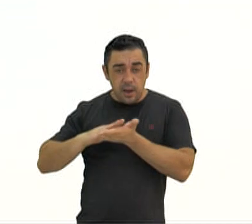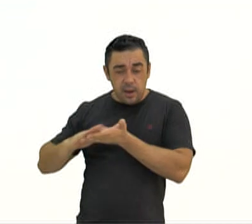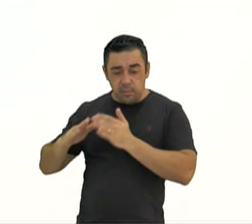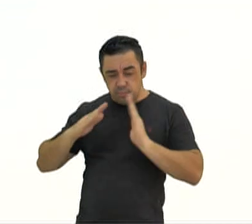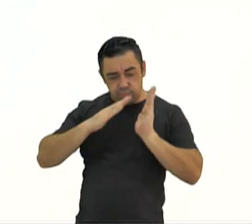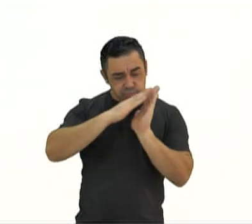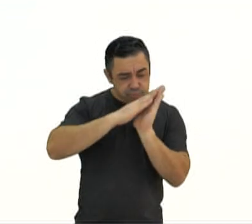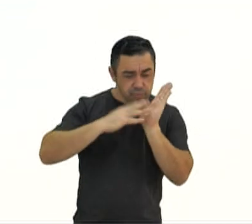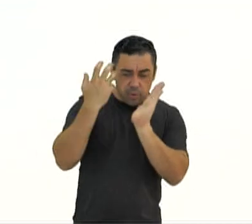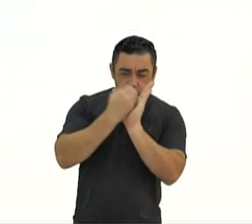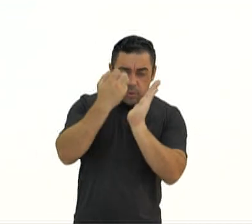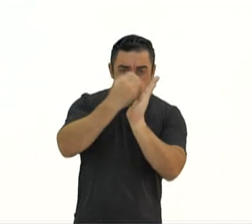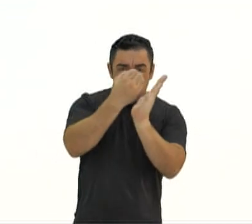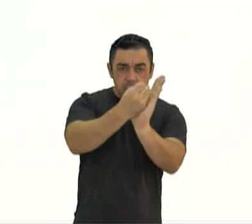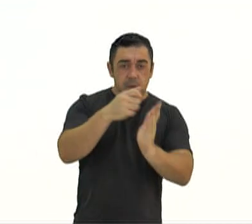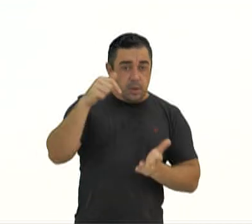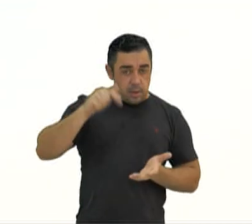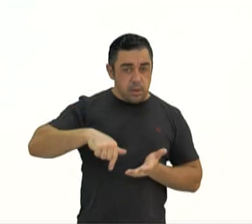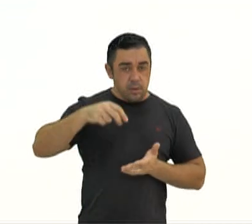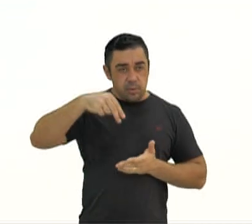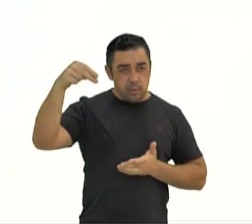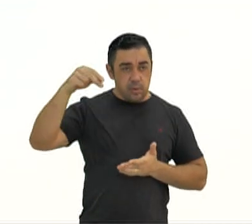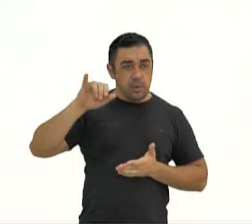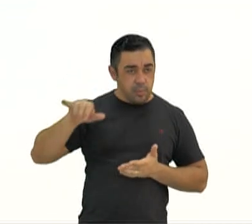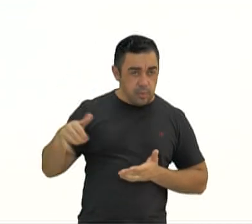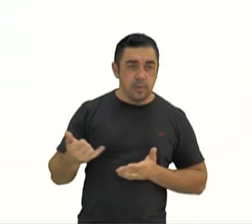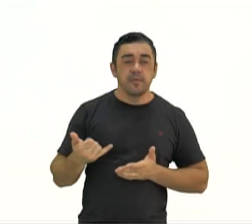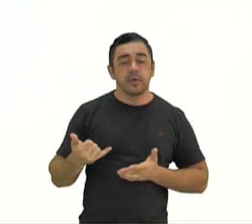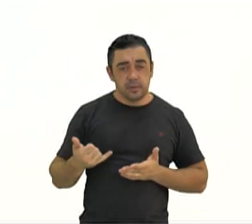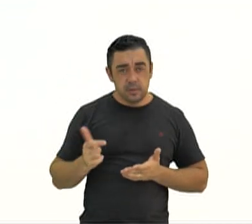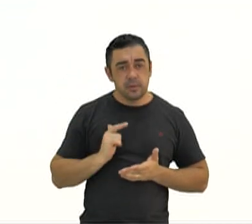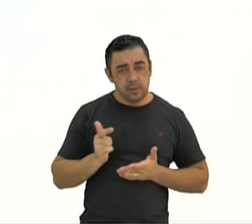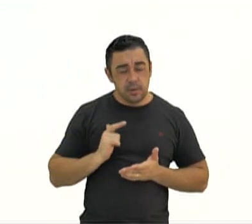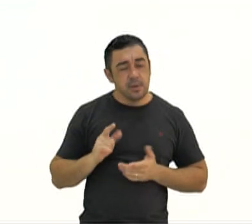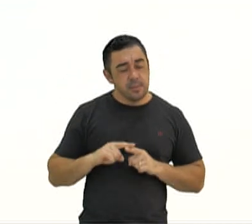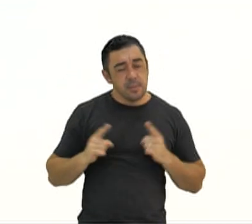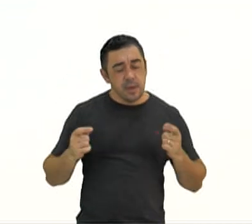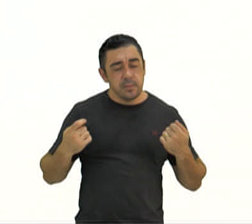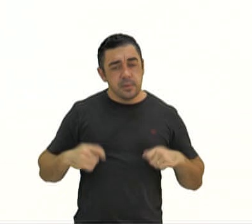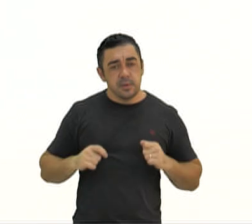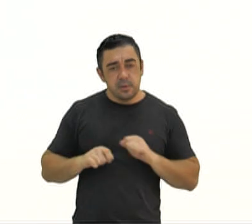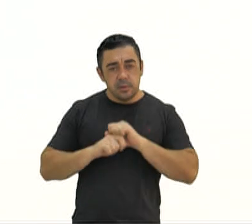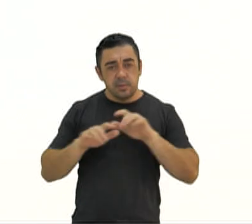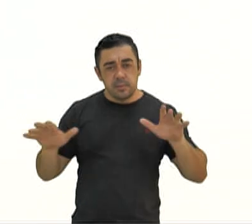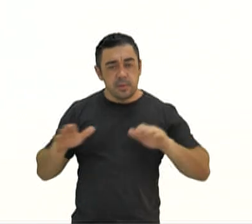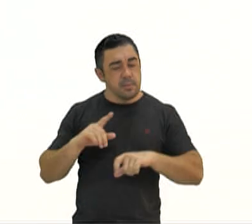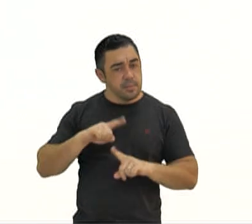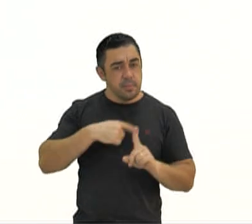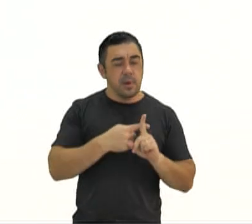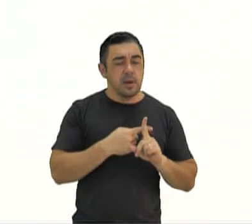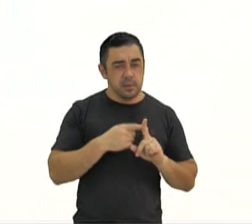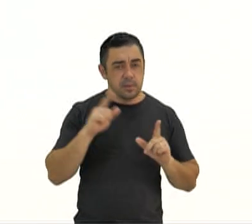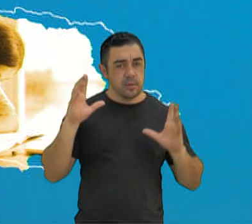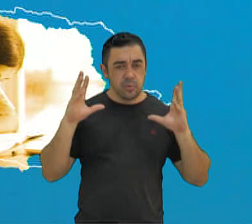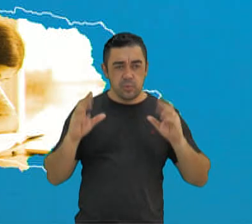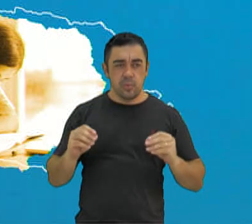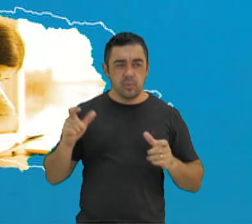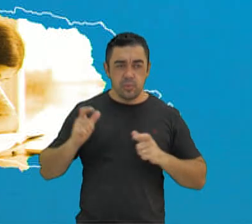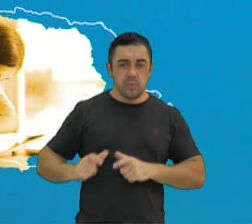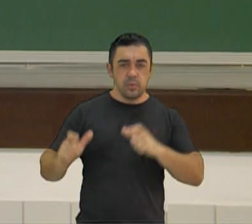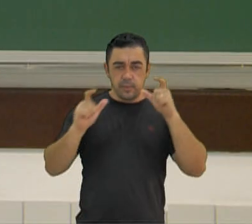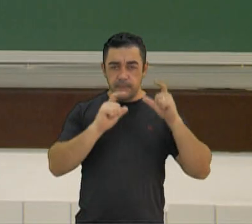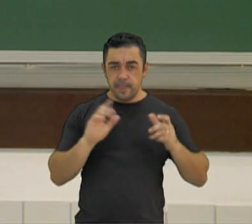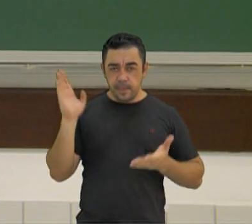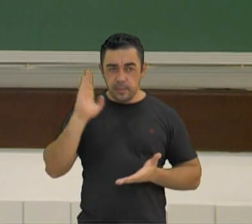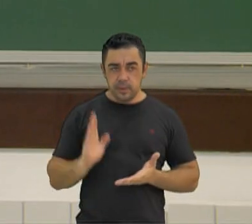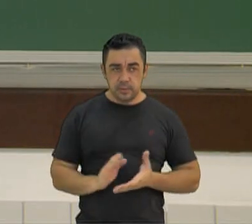fotovoltaicas e que o Nordeste brasileiro aproveita muito, mas que deveria ser viabilizado mais em todas as regiões